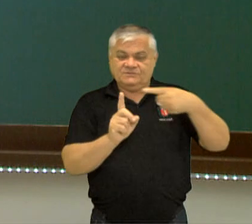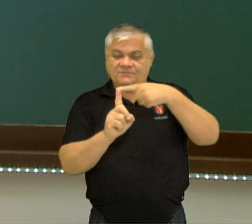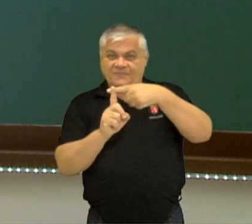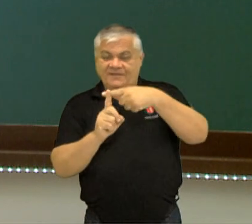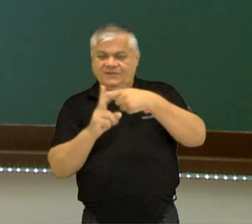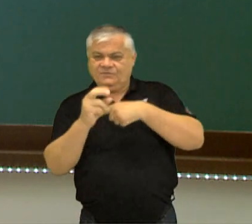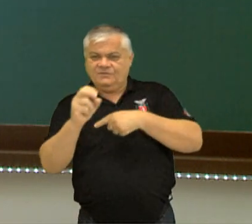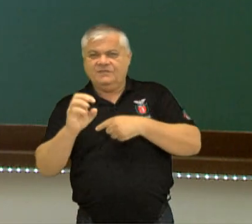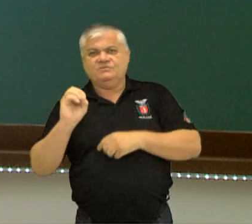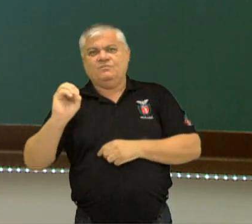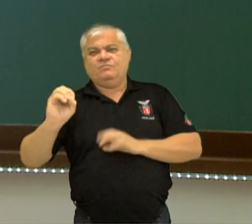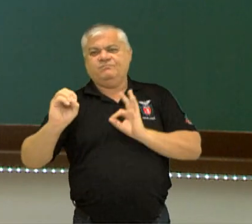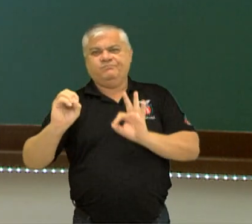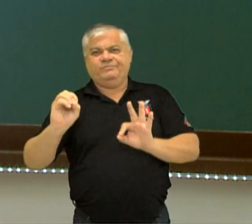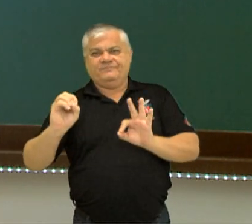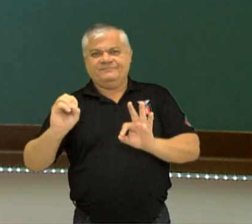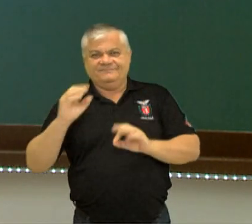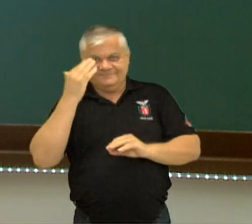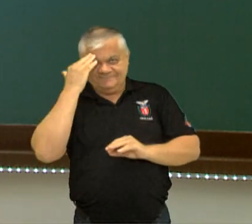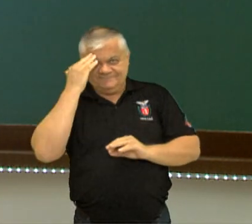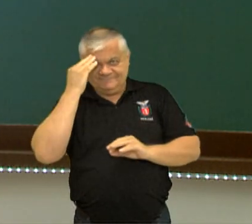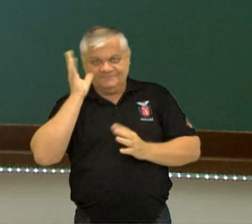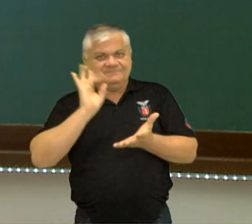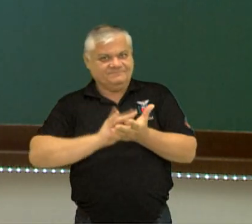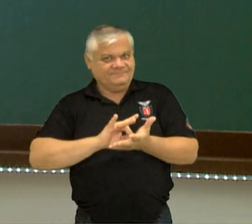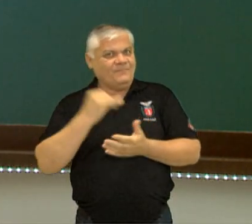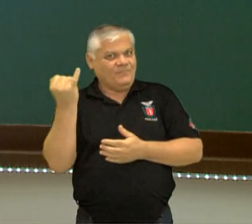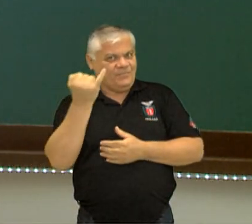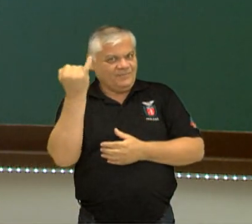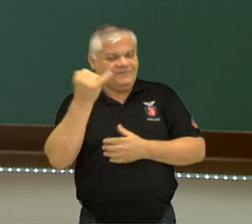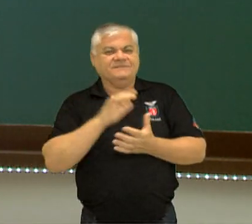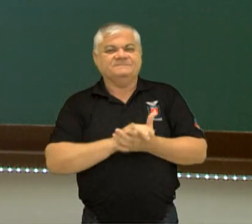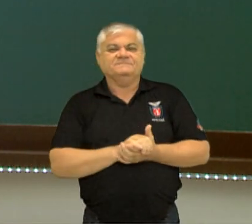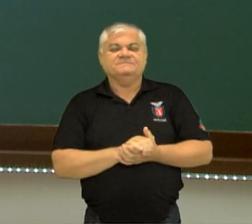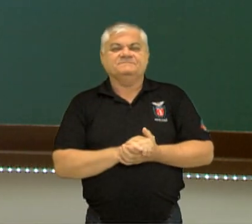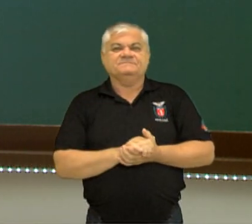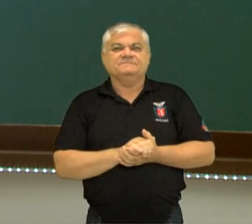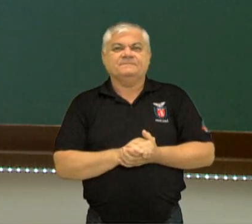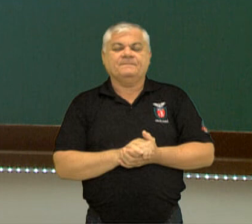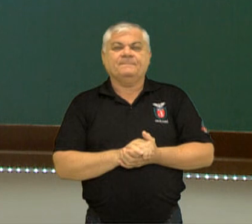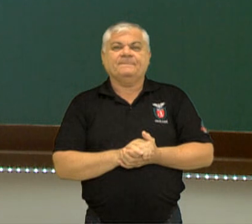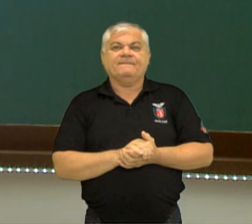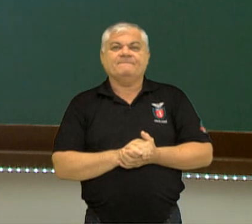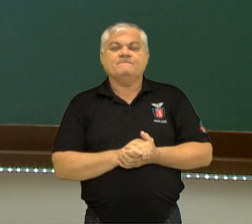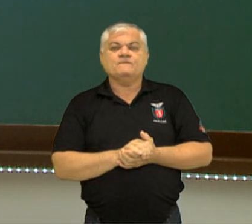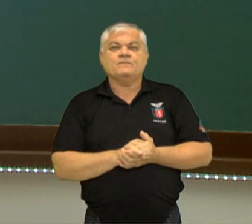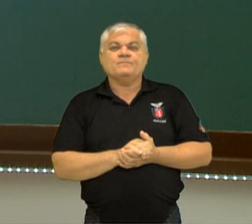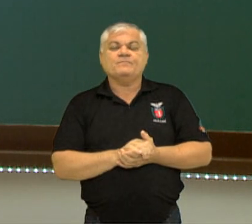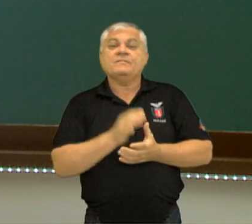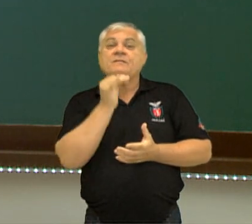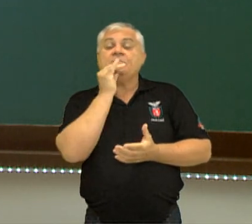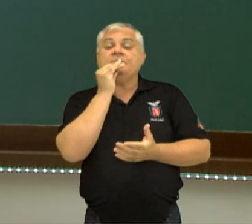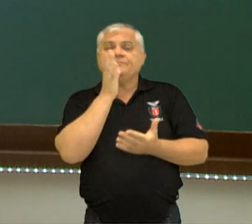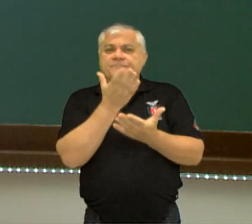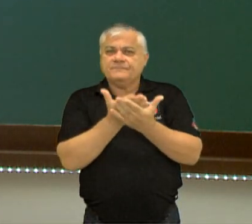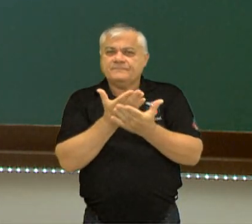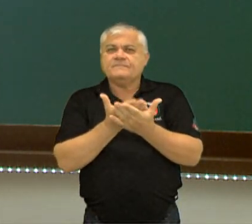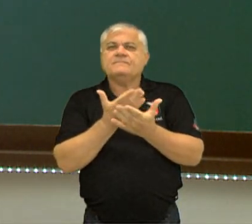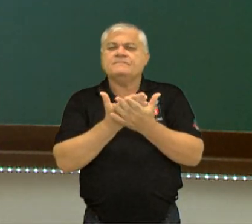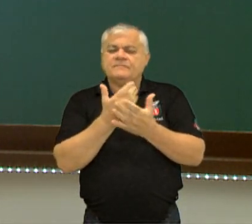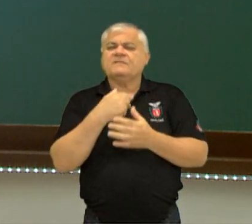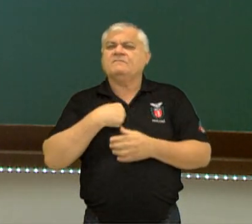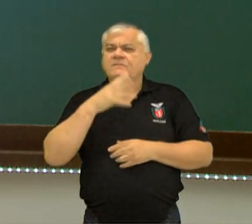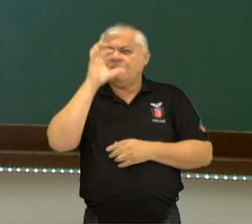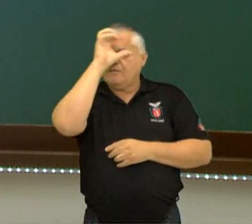zero. Esse é um teorema bem importante. E é claro, nessa aula nós ainda vamos